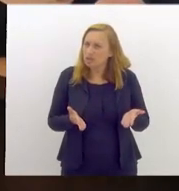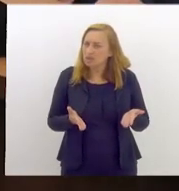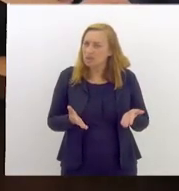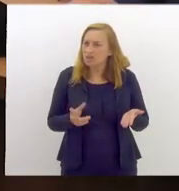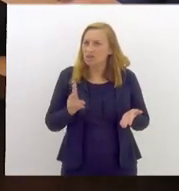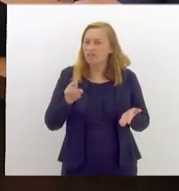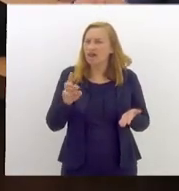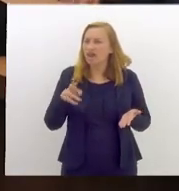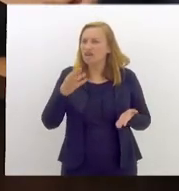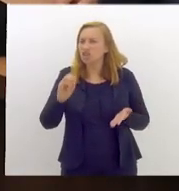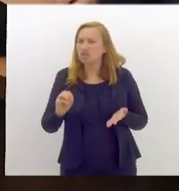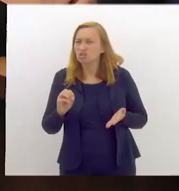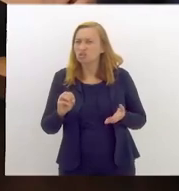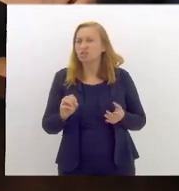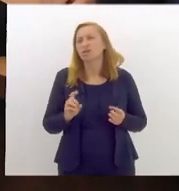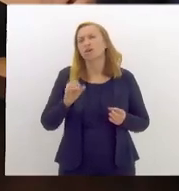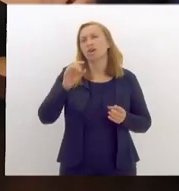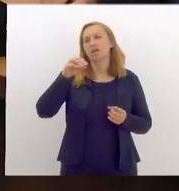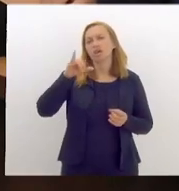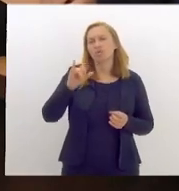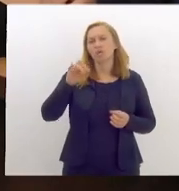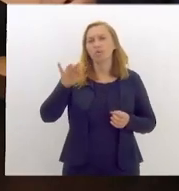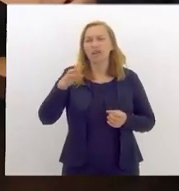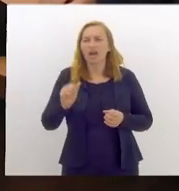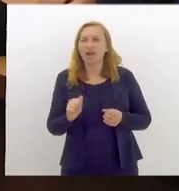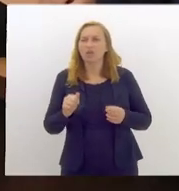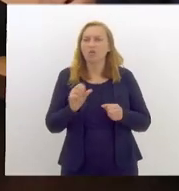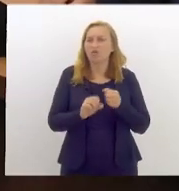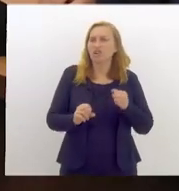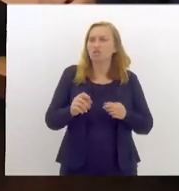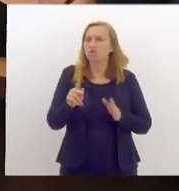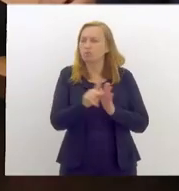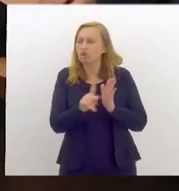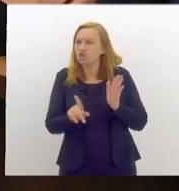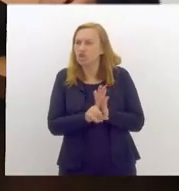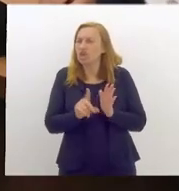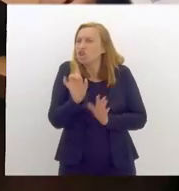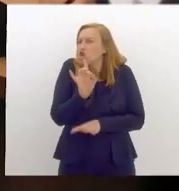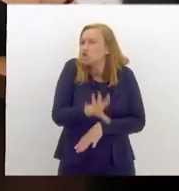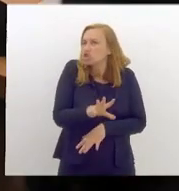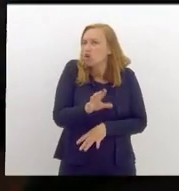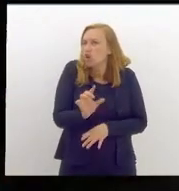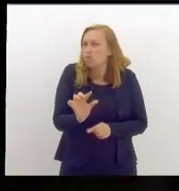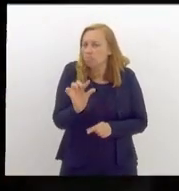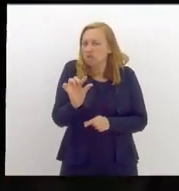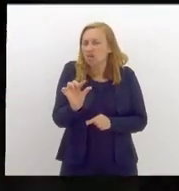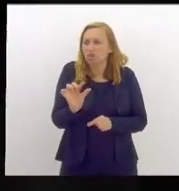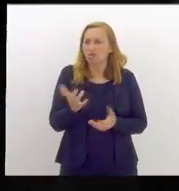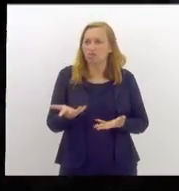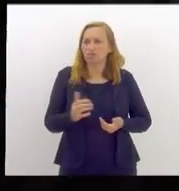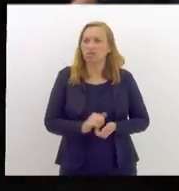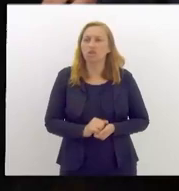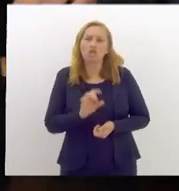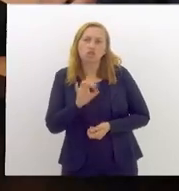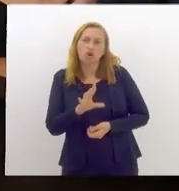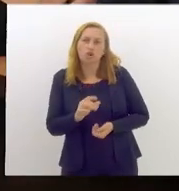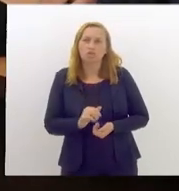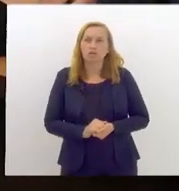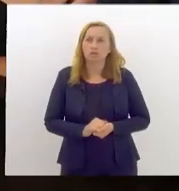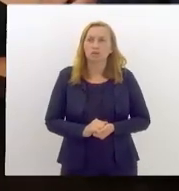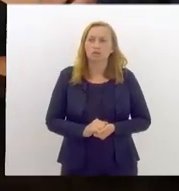varejinho das especulação Imobiliária como esse deputado faz com esse projeto é só uma pequena parte é só